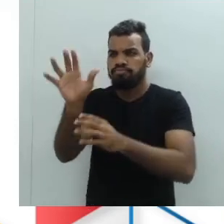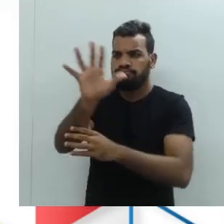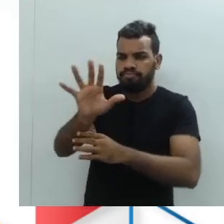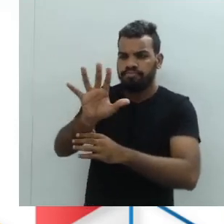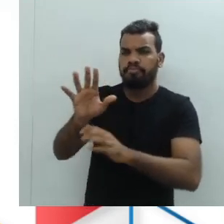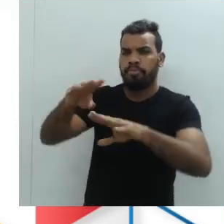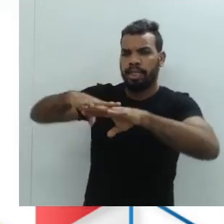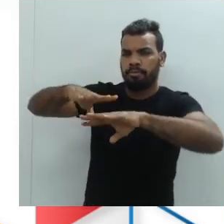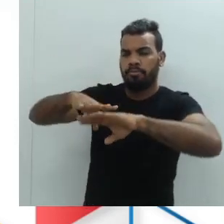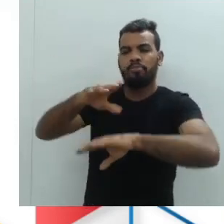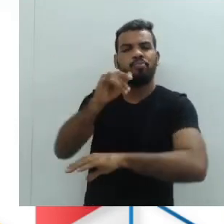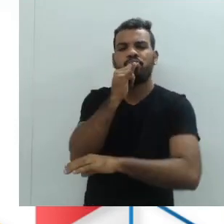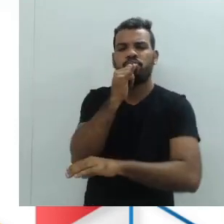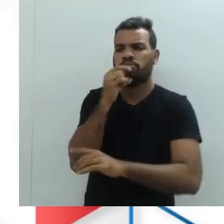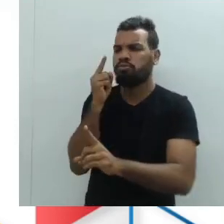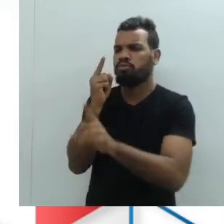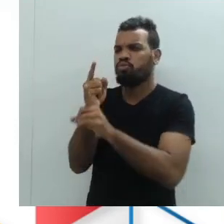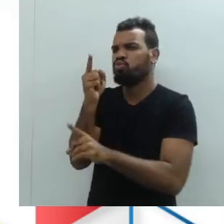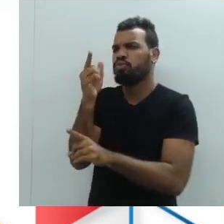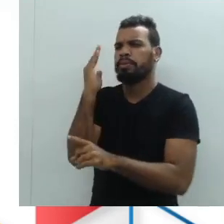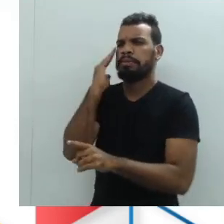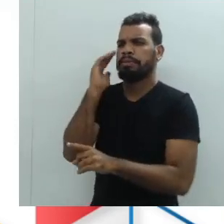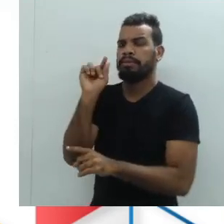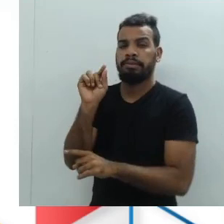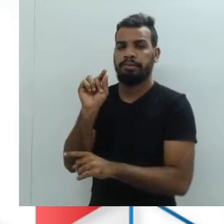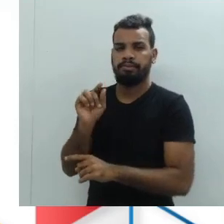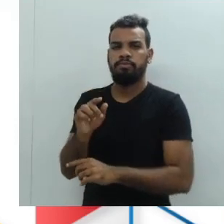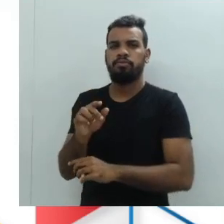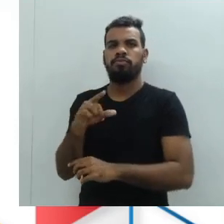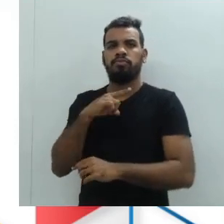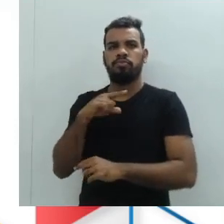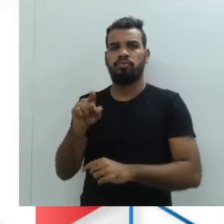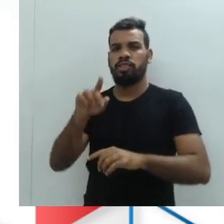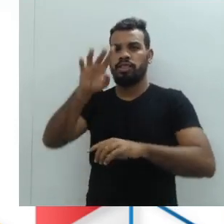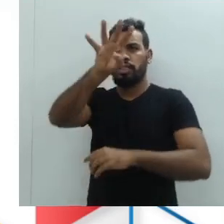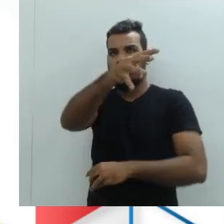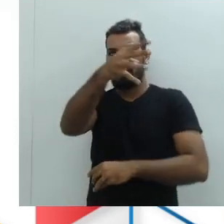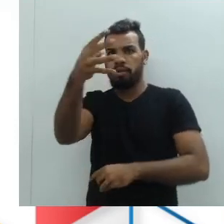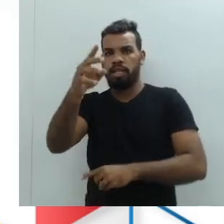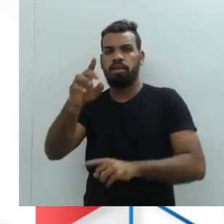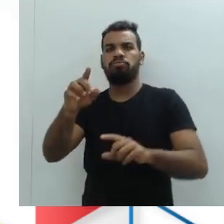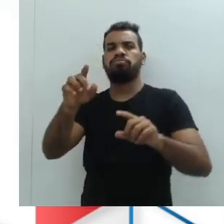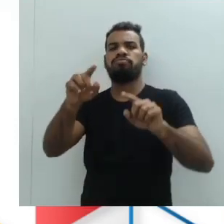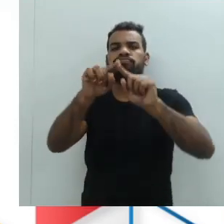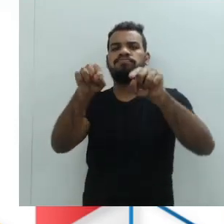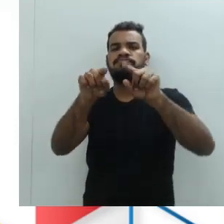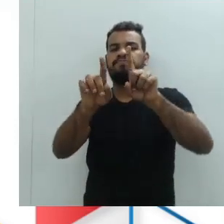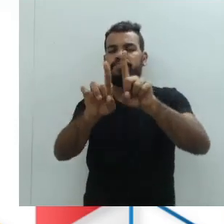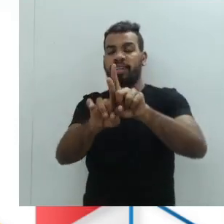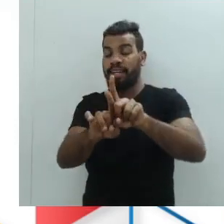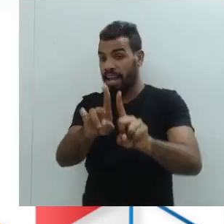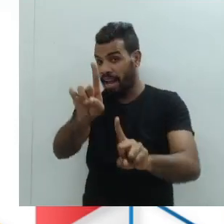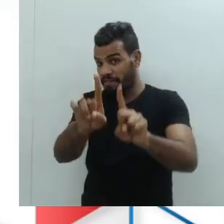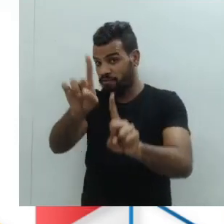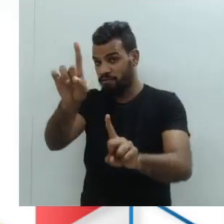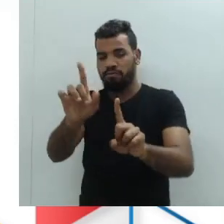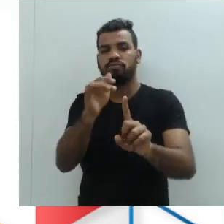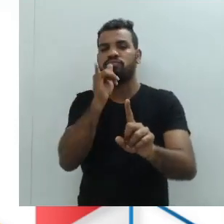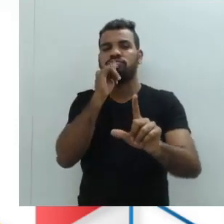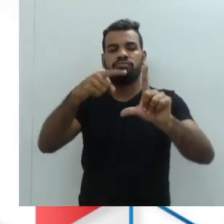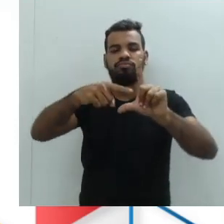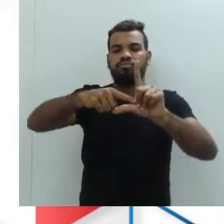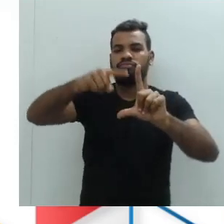pode identificar um gráfico? Nós temos aqui, interpretação de gráficos e tabelas. Como é que nós podemos entender isso